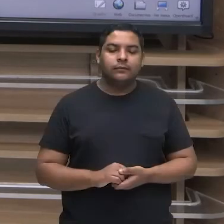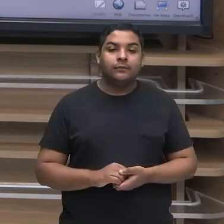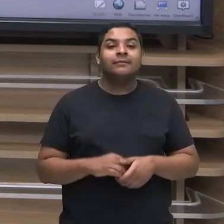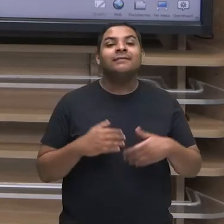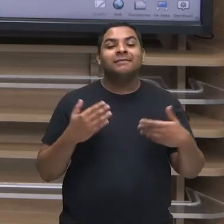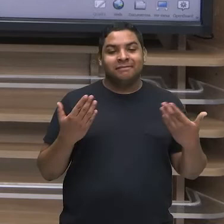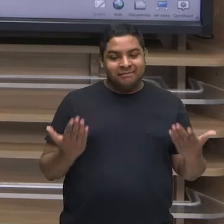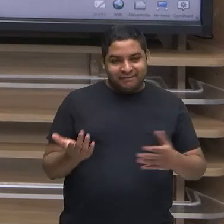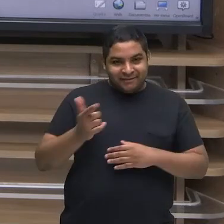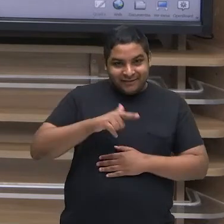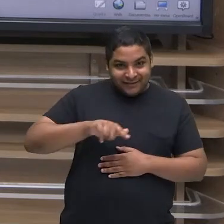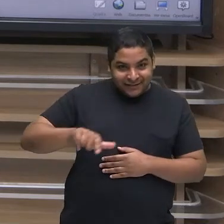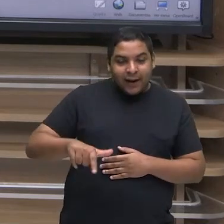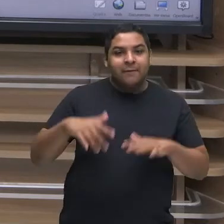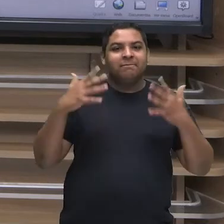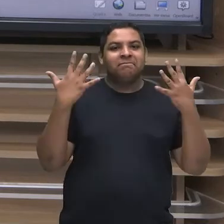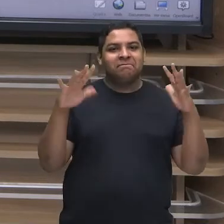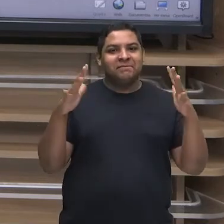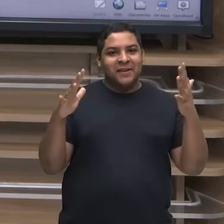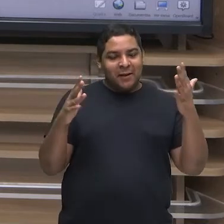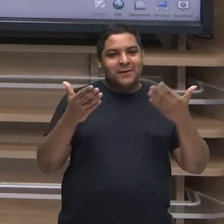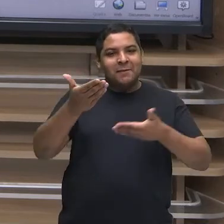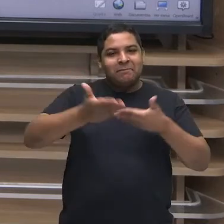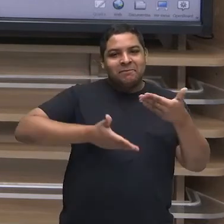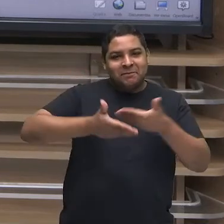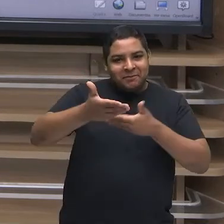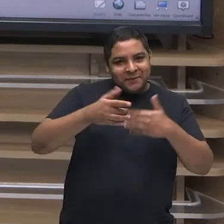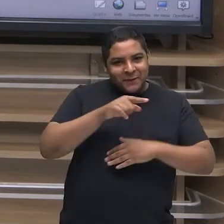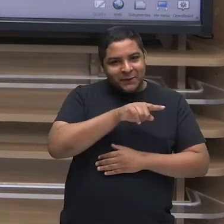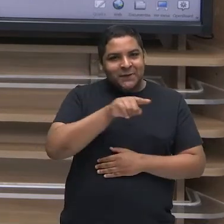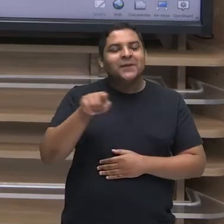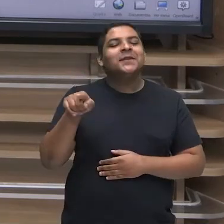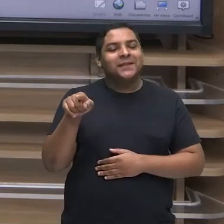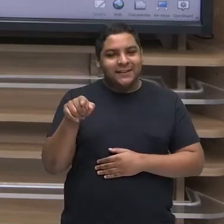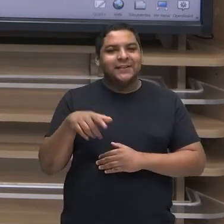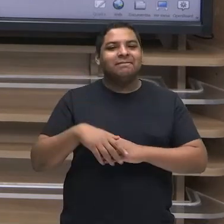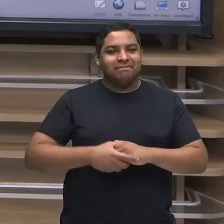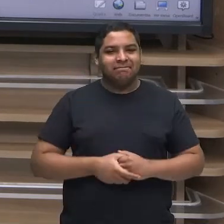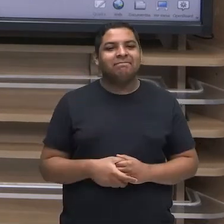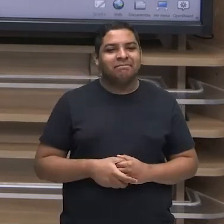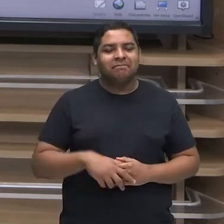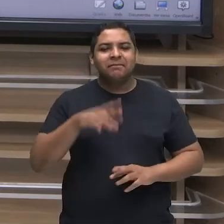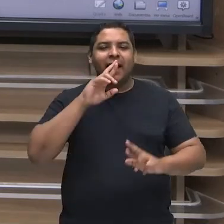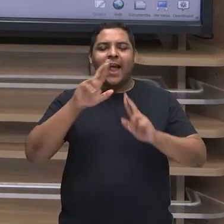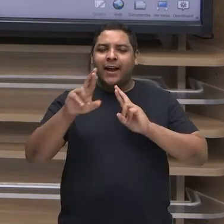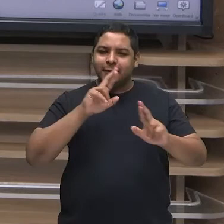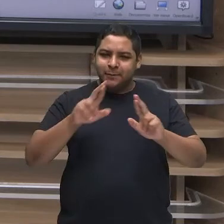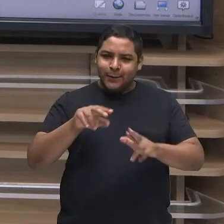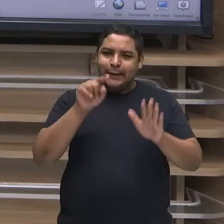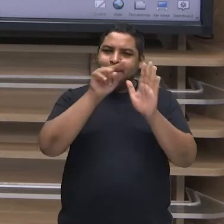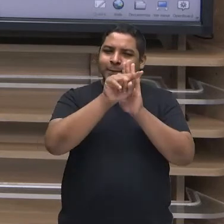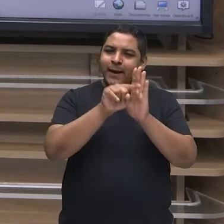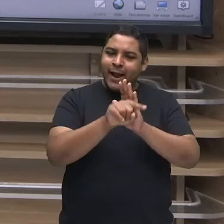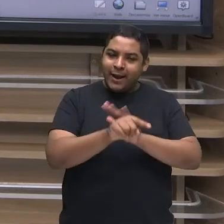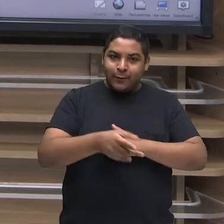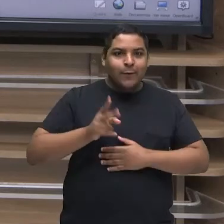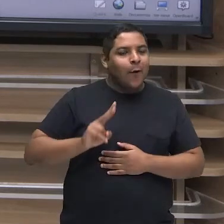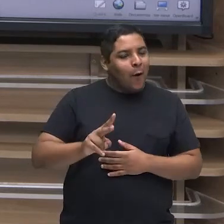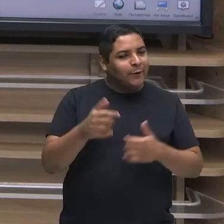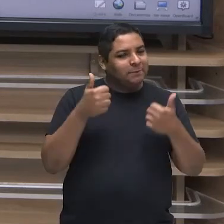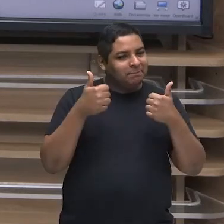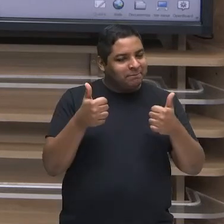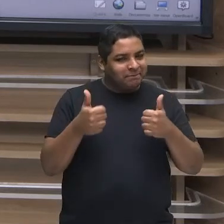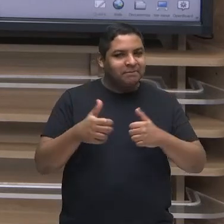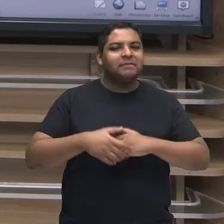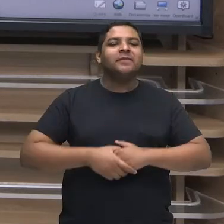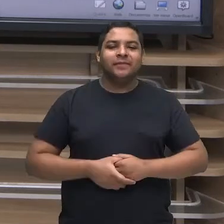Então, mais uma vez, quero parabenizar a participação de vocês que estão interagindo aqui conosco, respondendo as questões. Continue assim e vamos